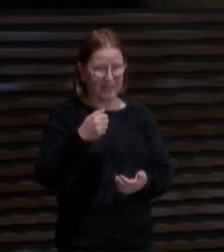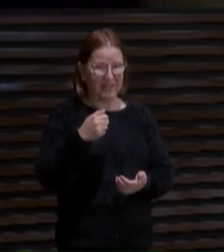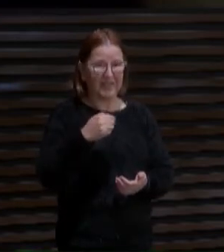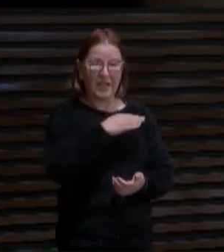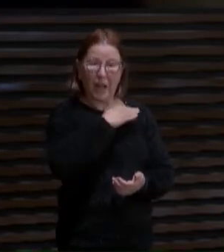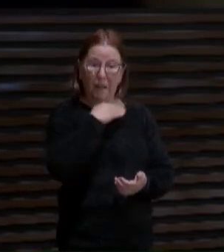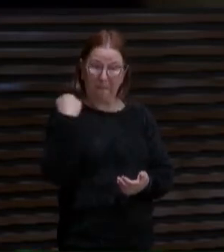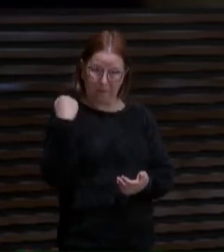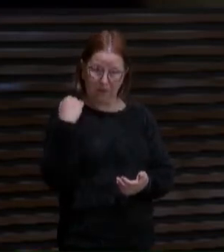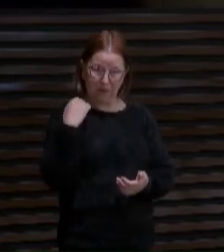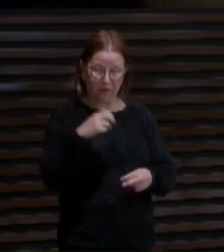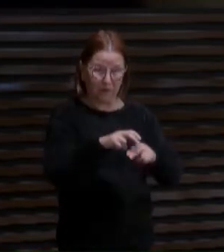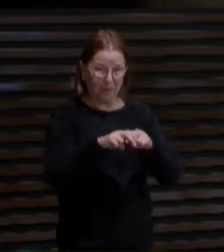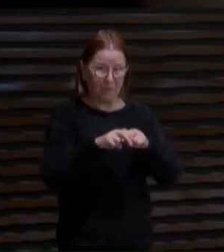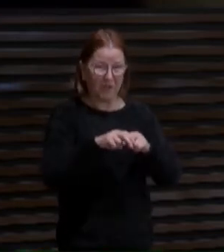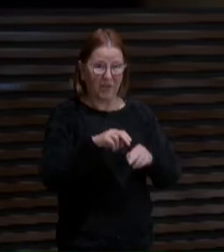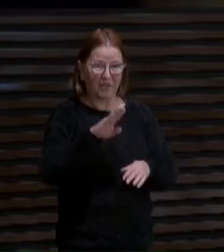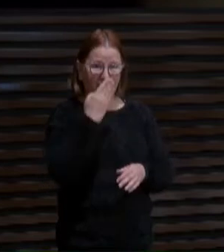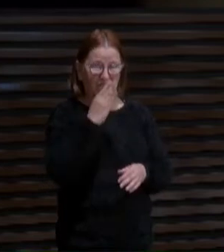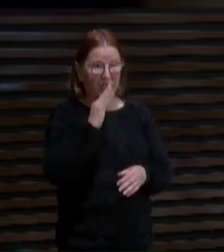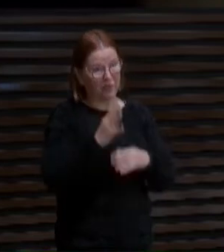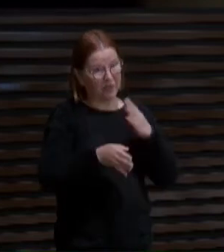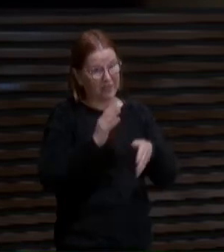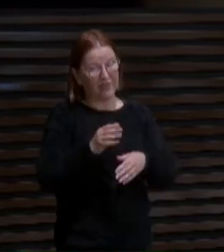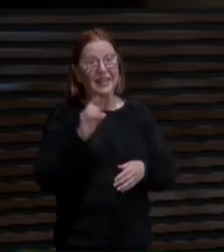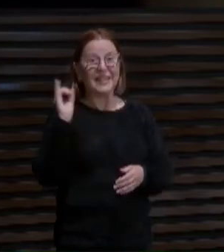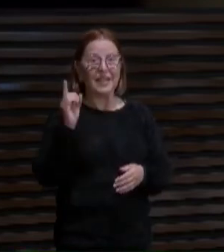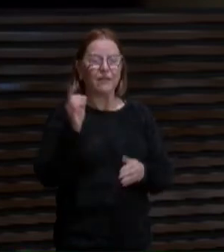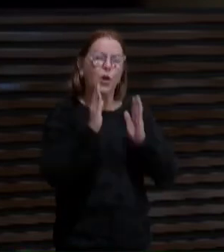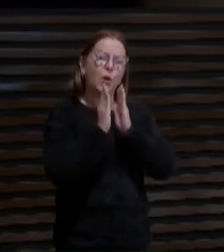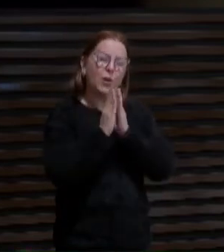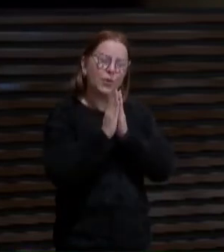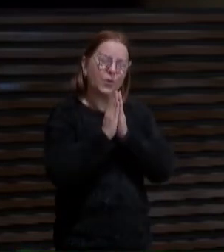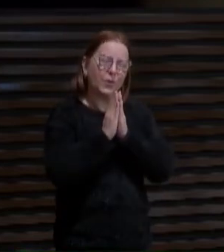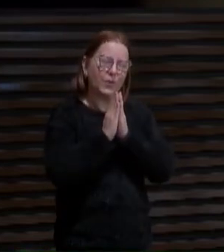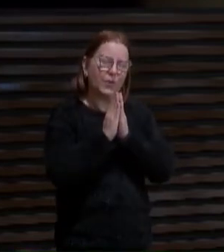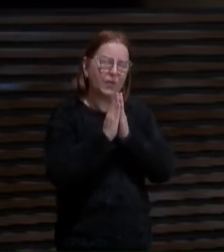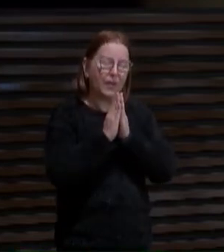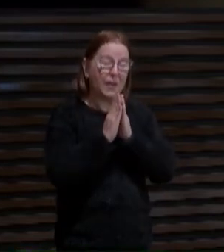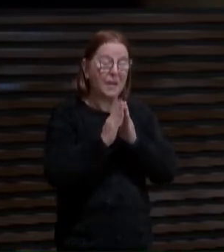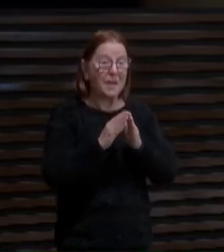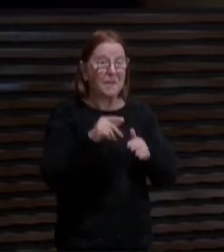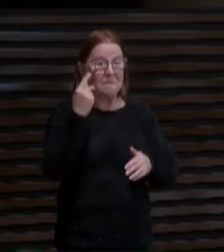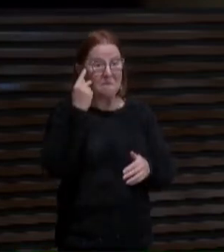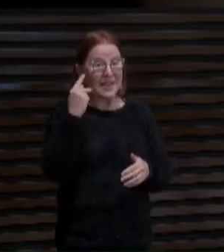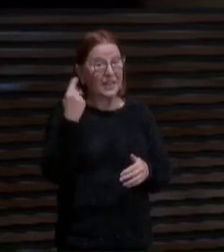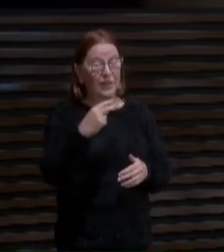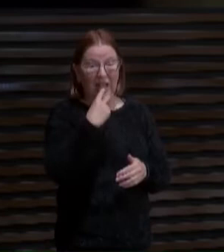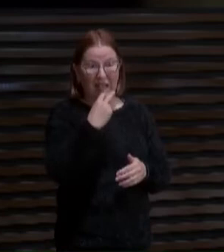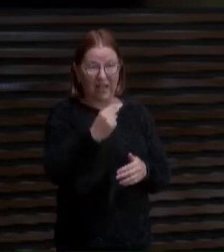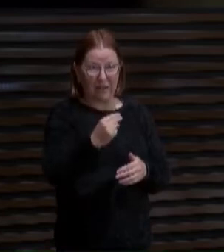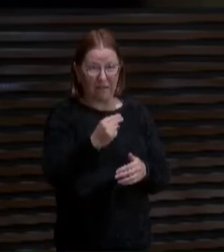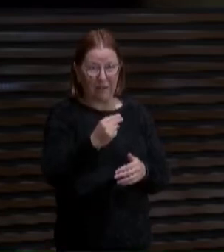não para que ele fosse poupado da violência mas para que a sua língua fosse refriada do